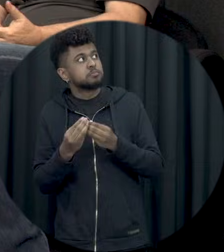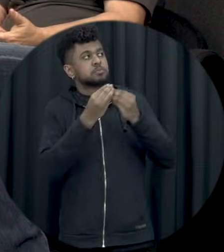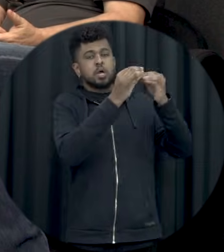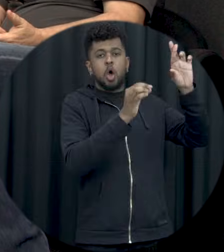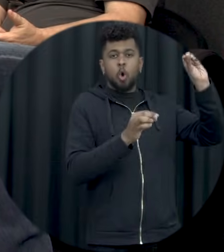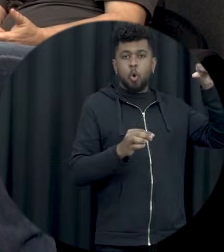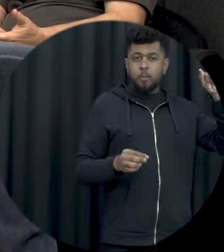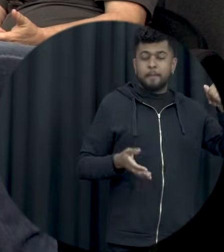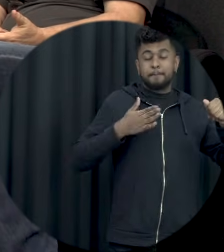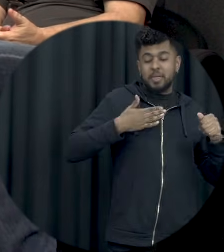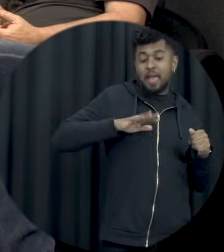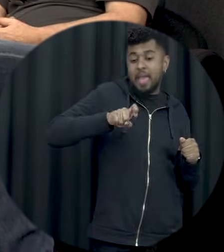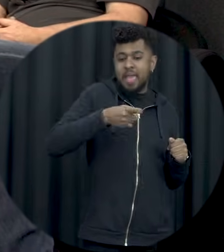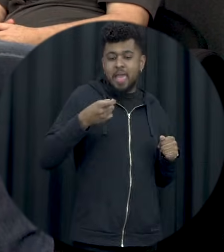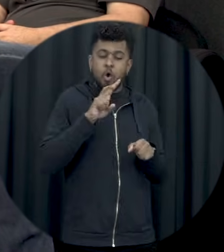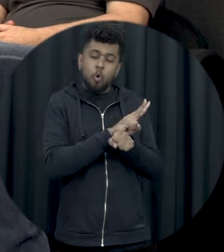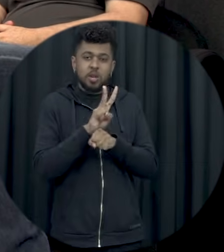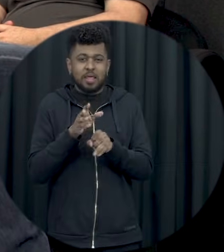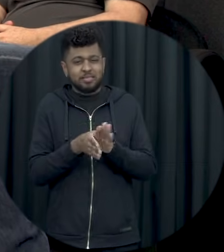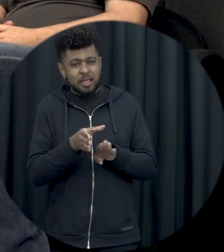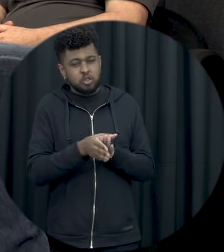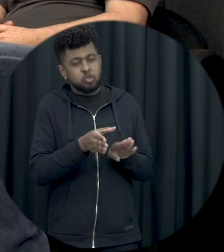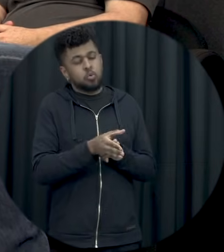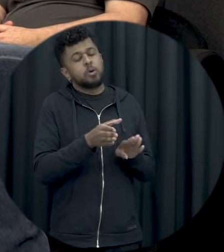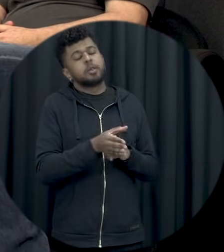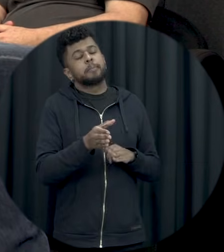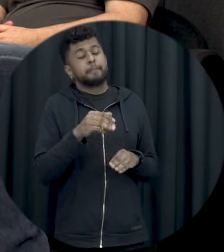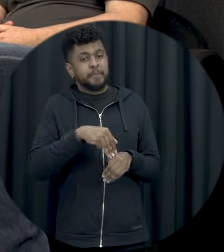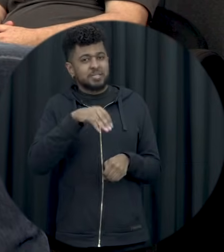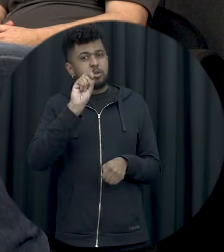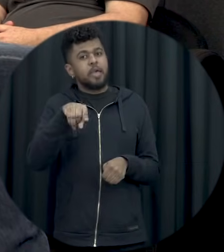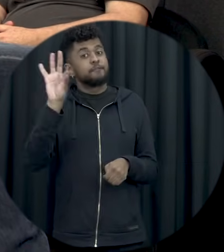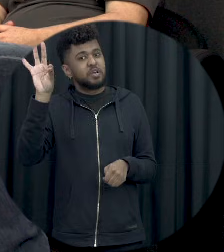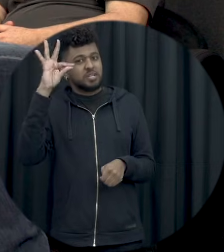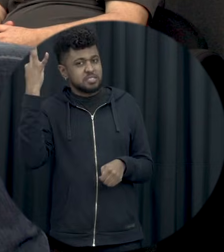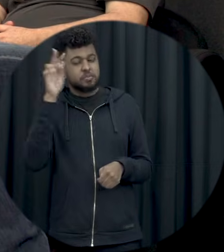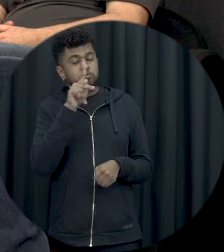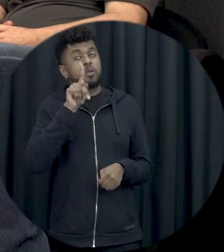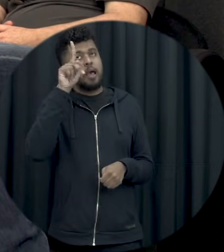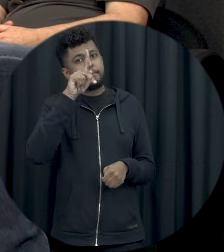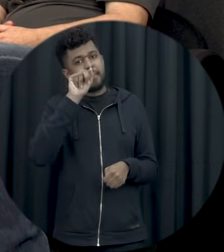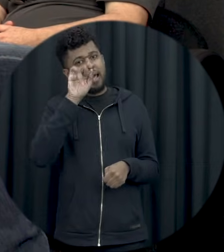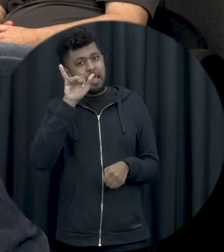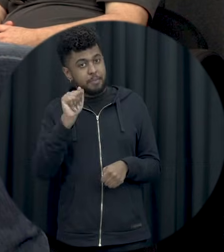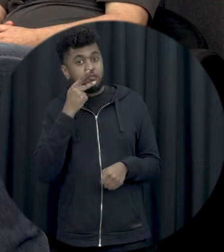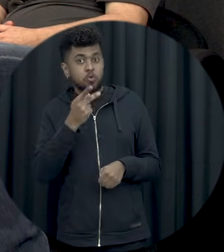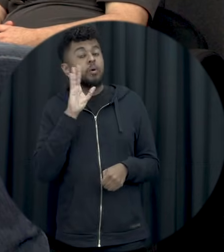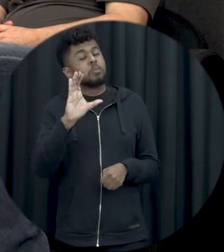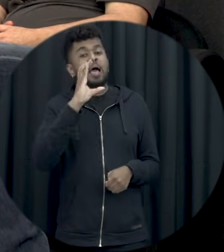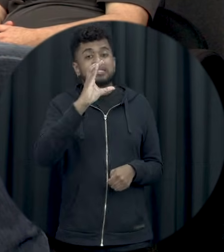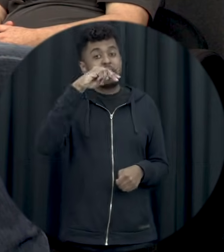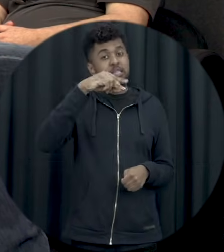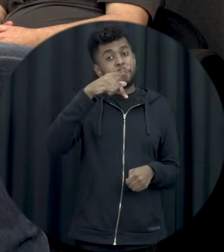mestrado, que por sinal é francesa, professora lá na Paraíba, me diz, olha, o CNPq lançou